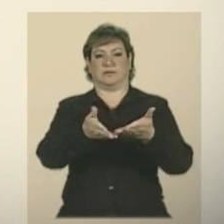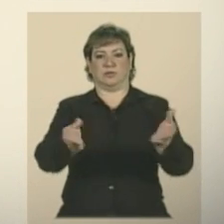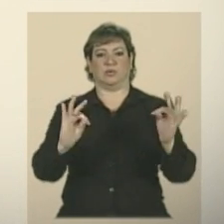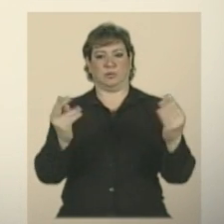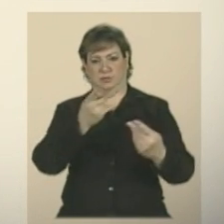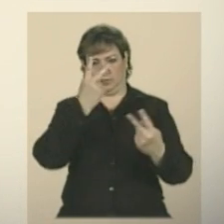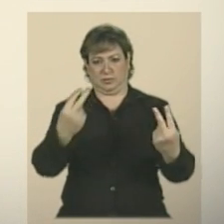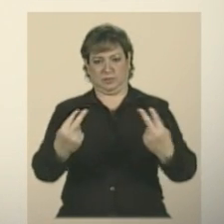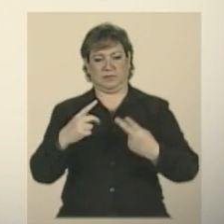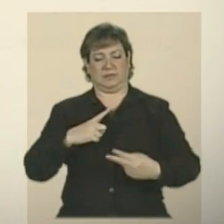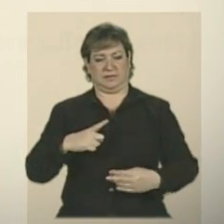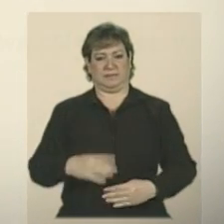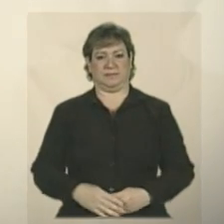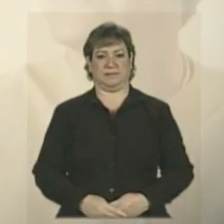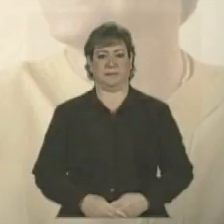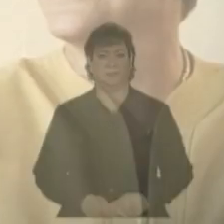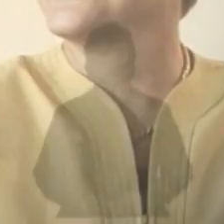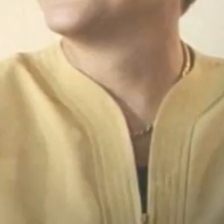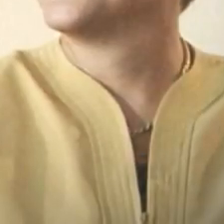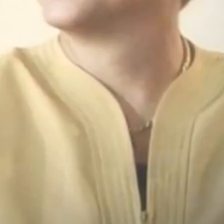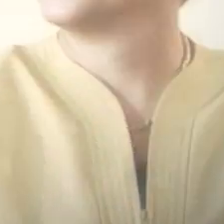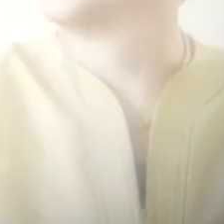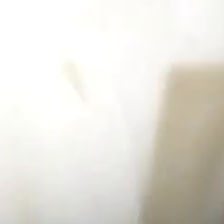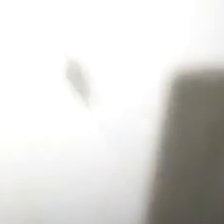semana aos nossos ouvintes.